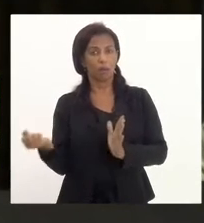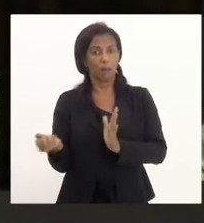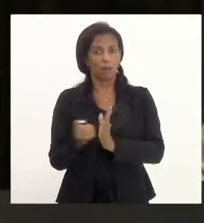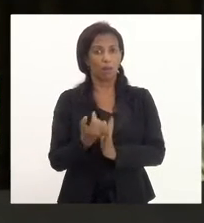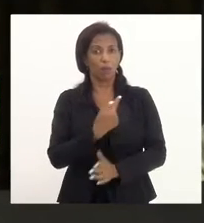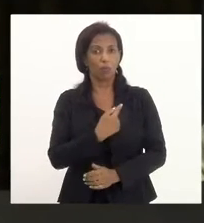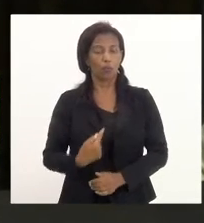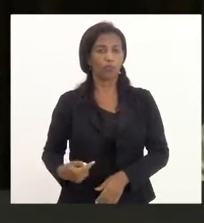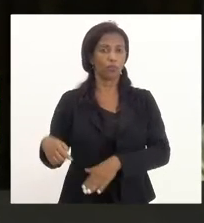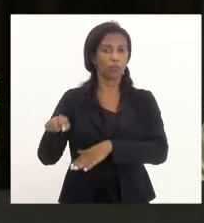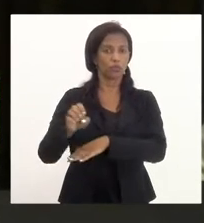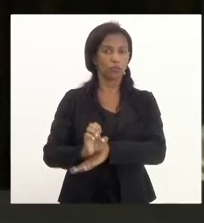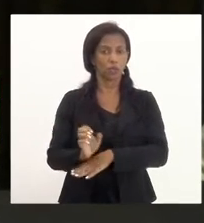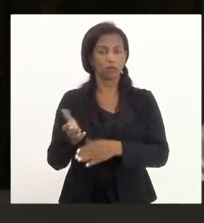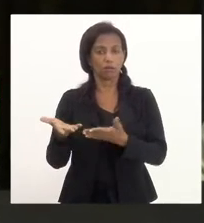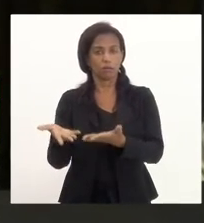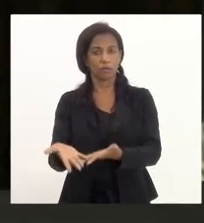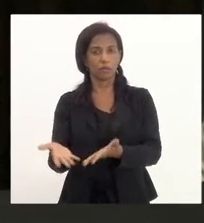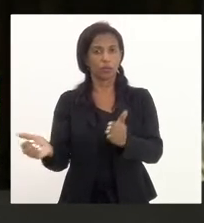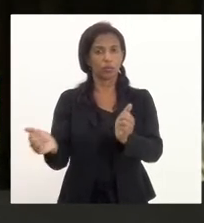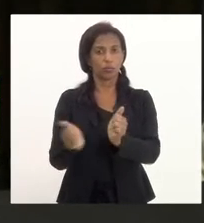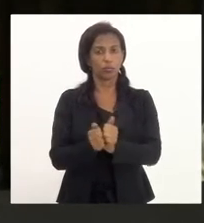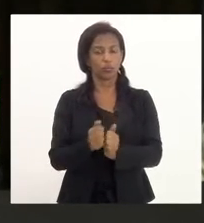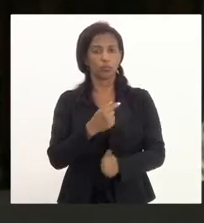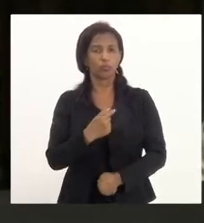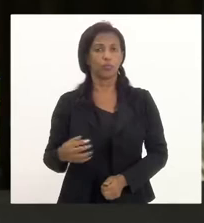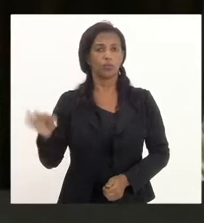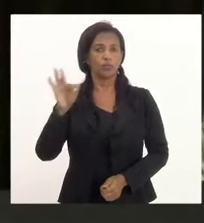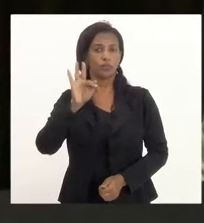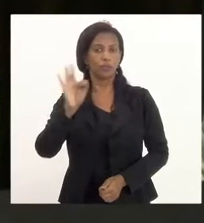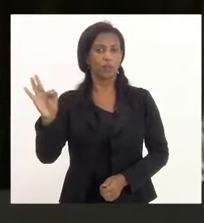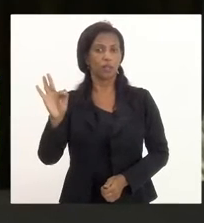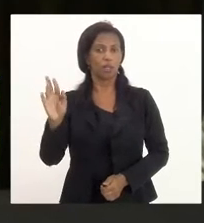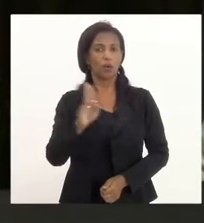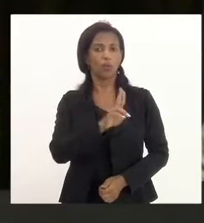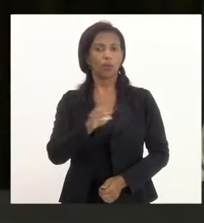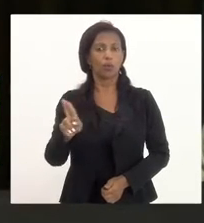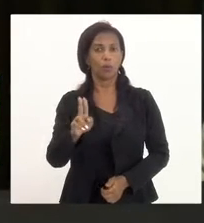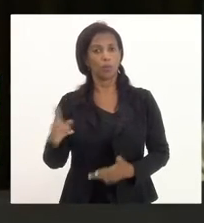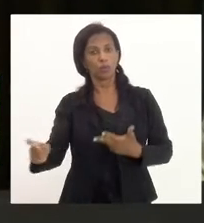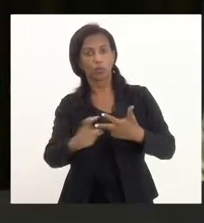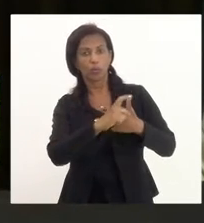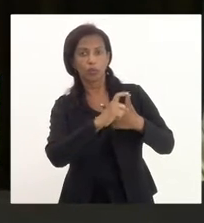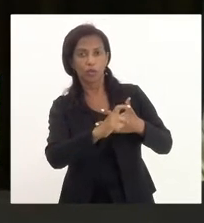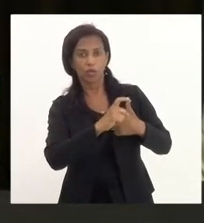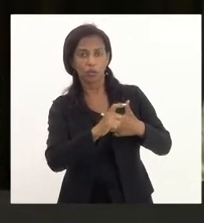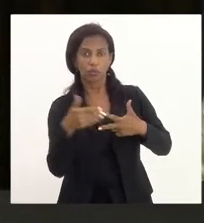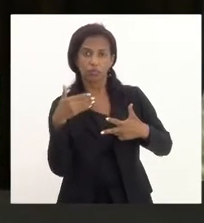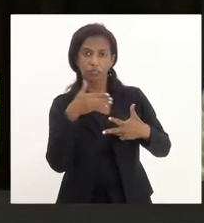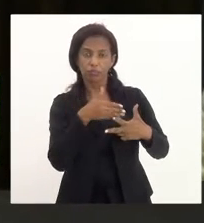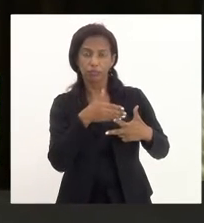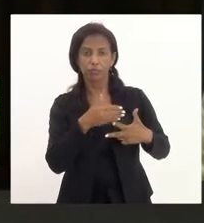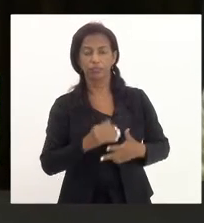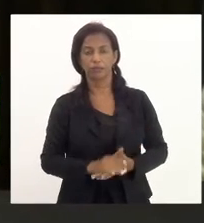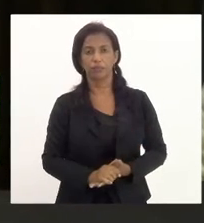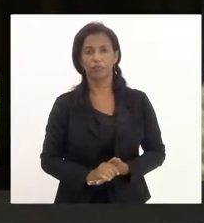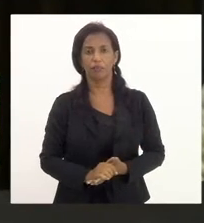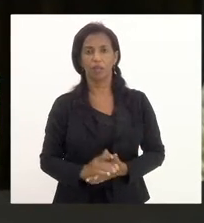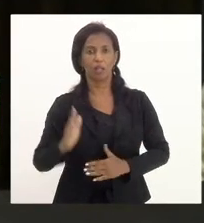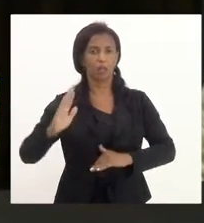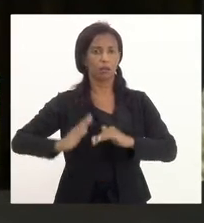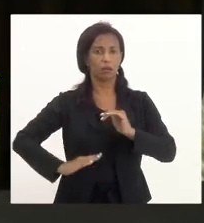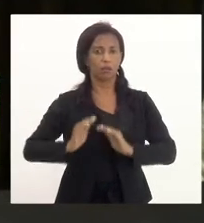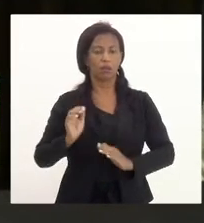pactuação que o governo do estado vai fazer com o leão em nome do estado não só do Poder Executivo nesse sentido a